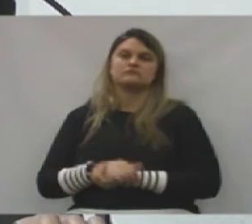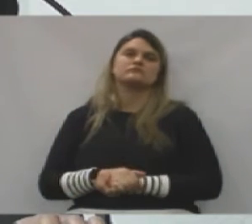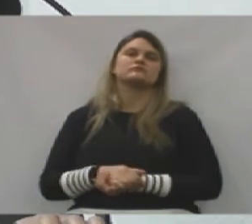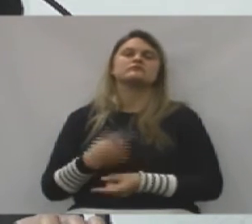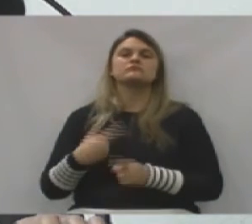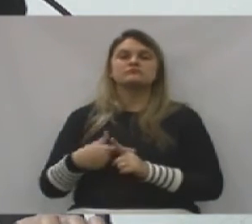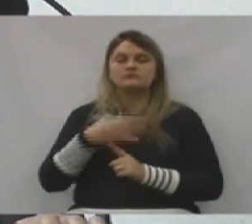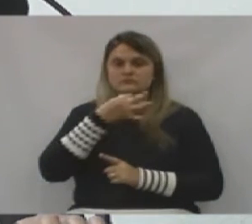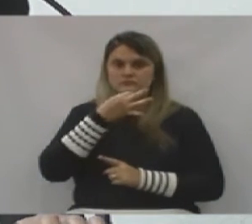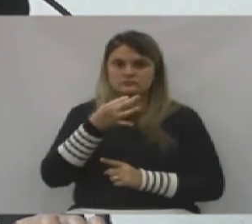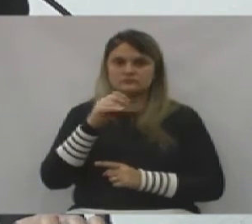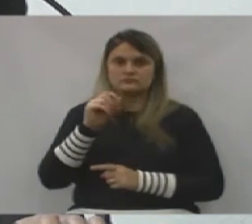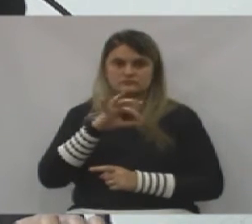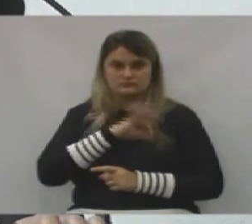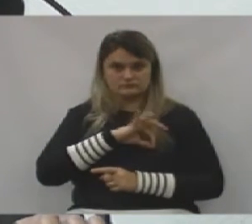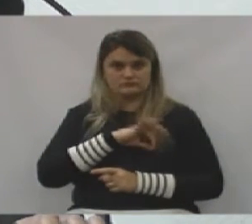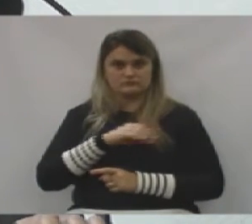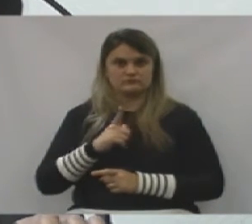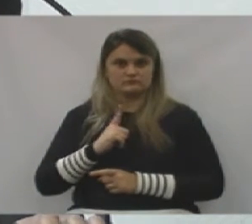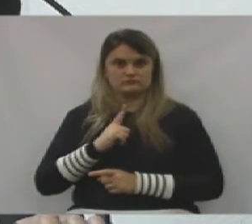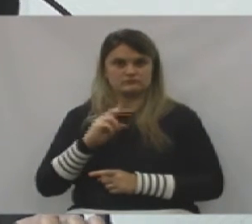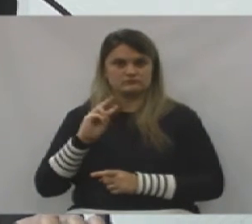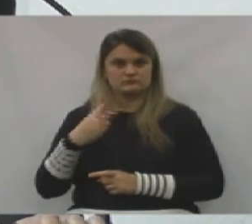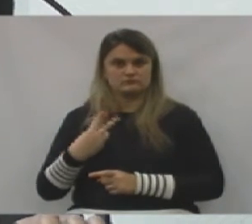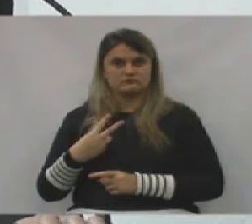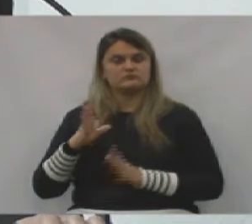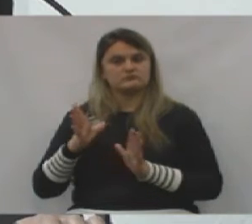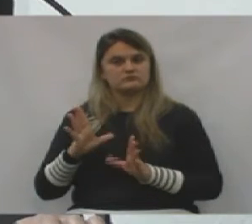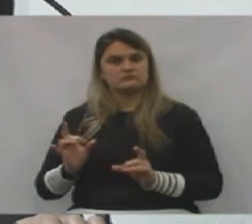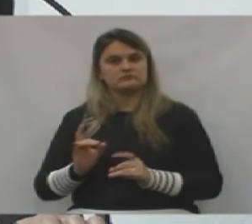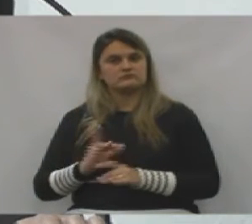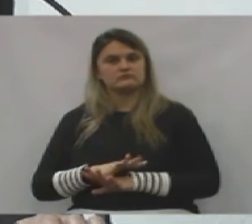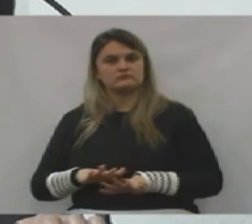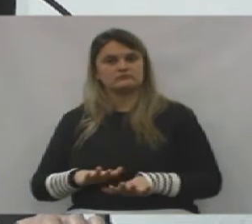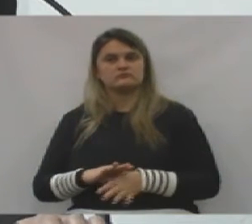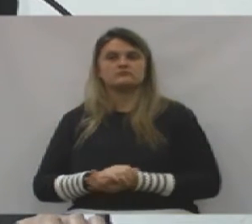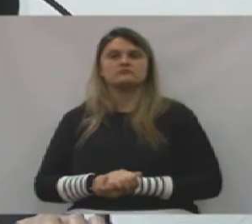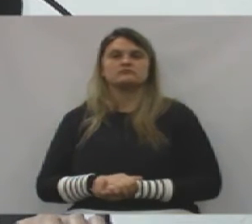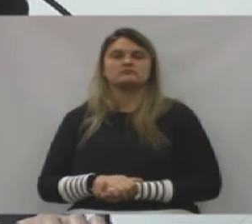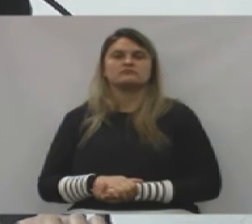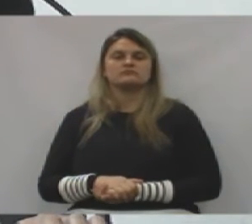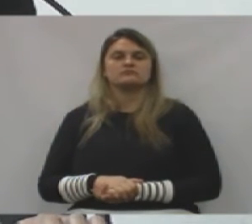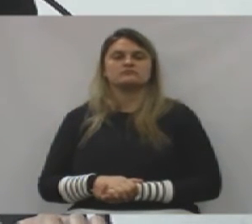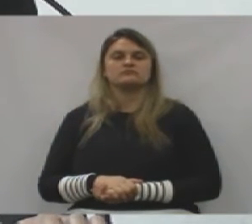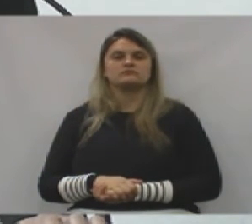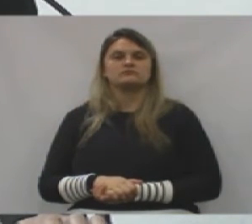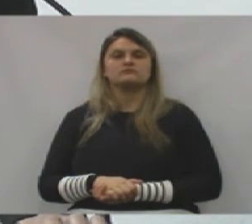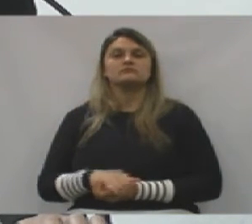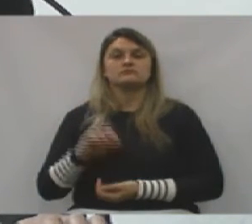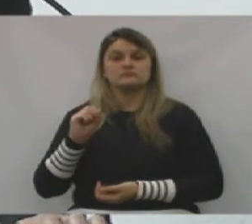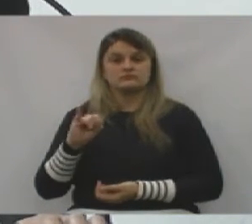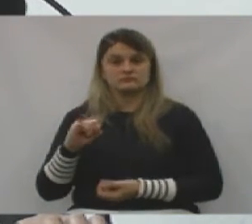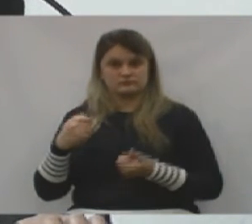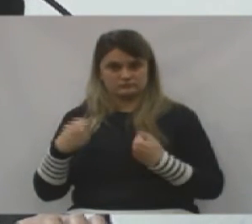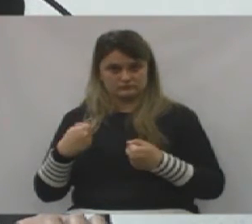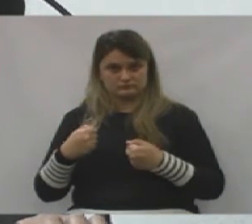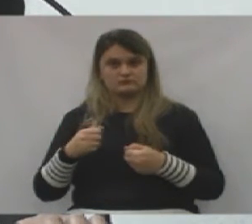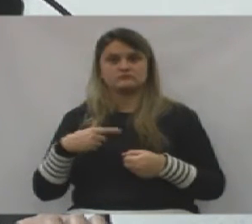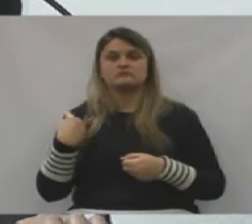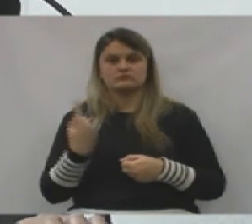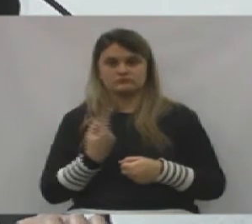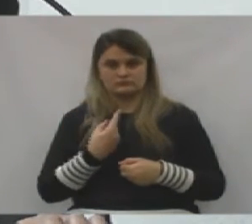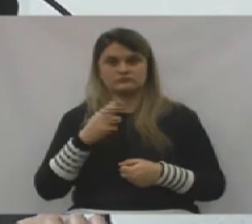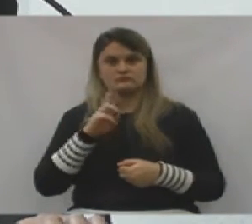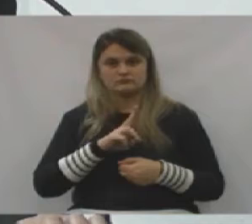porque achavam que o que vocês já recebem como vereador já é o suficiente. Claro que, se for preciso, nós utilizaremos